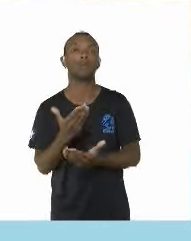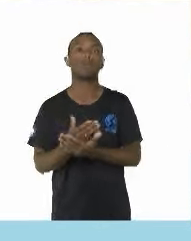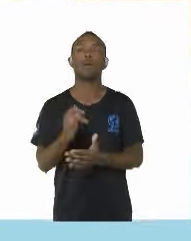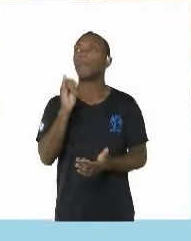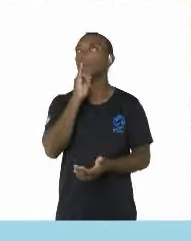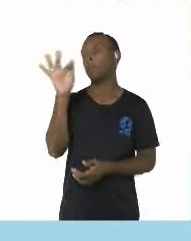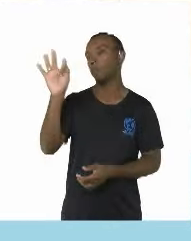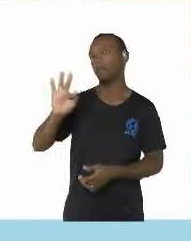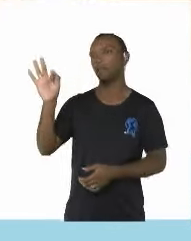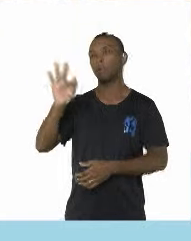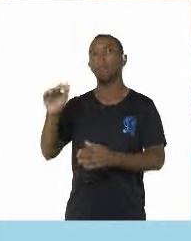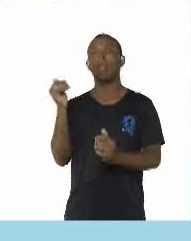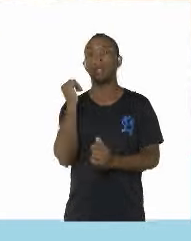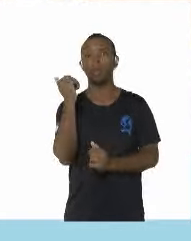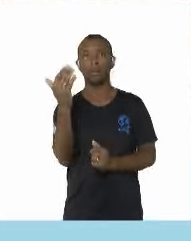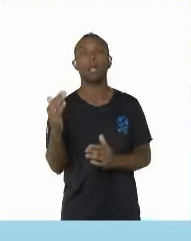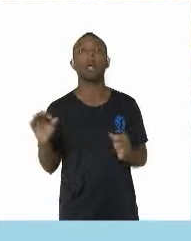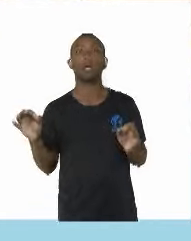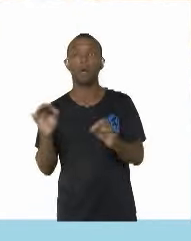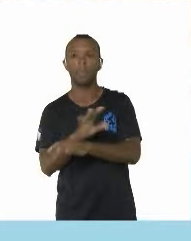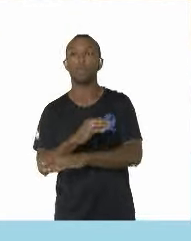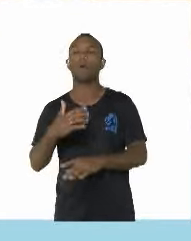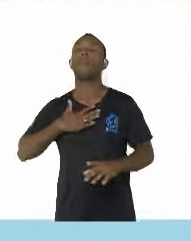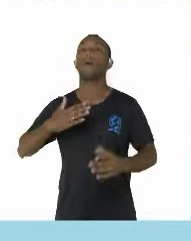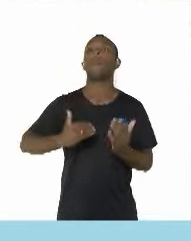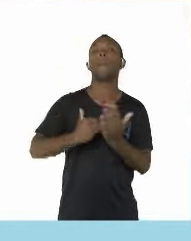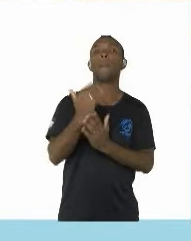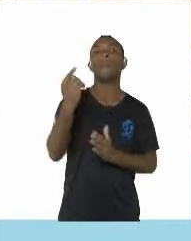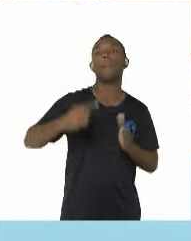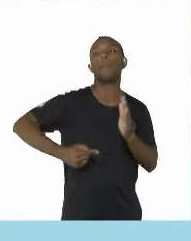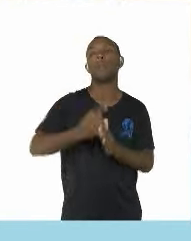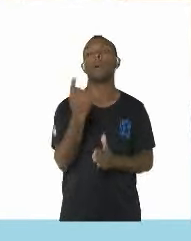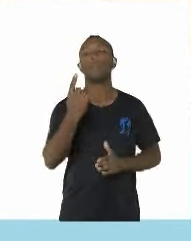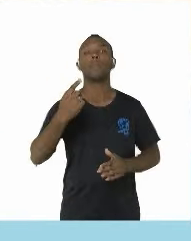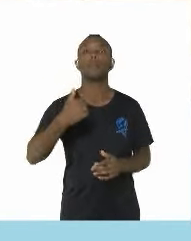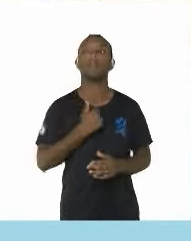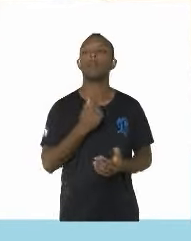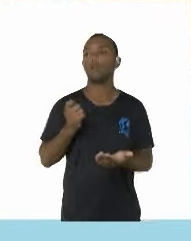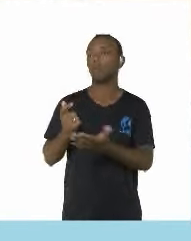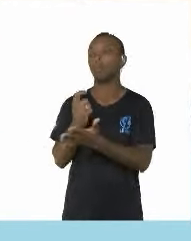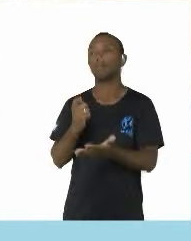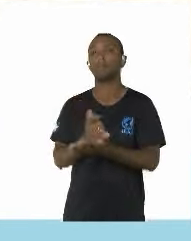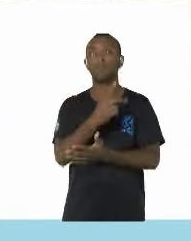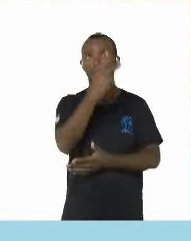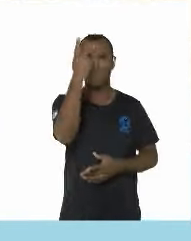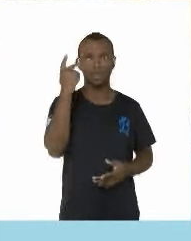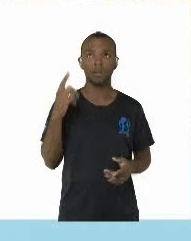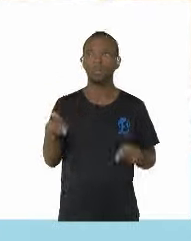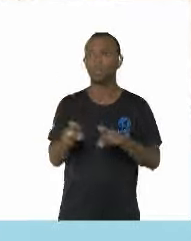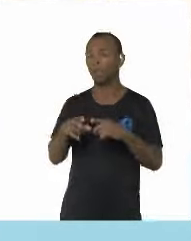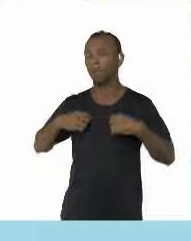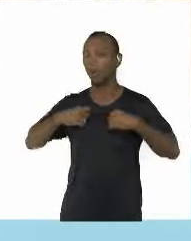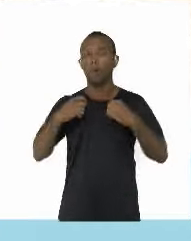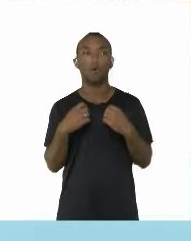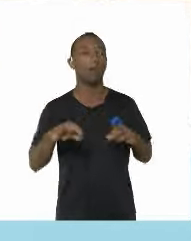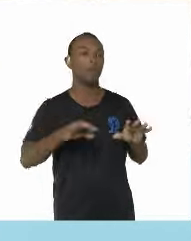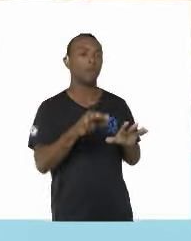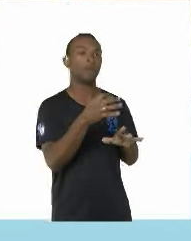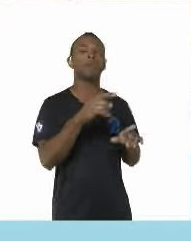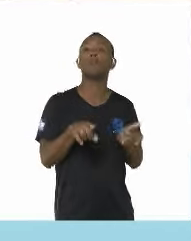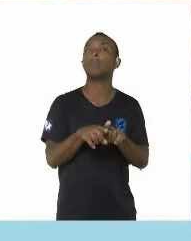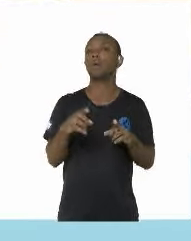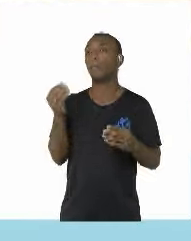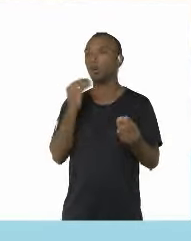sai da faculdade, você tem que fazer... No meu primeiro desfile foi uma loucura, né? Você tem que contratar as pessoas, você tem que comprar os insumos, você tem que fazer as roupas e não vai